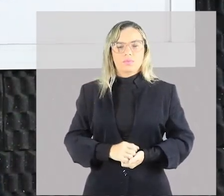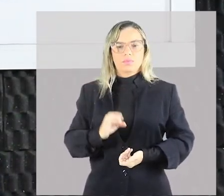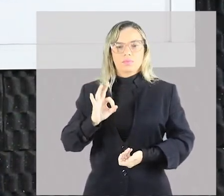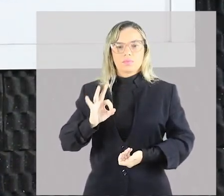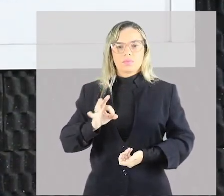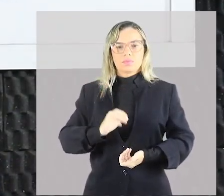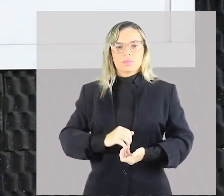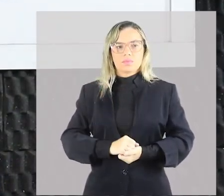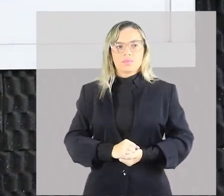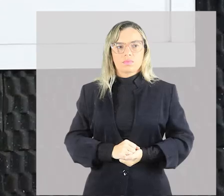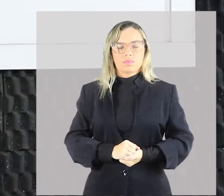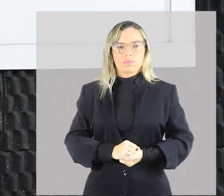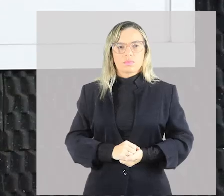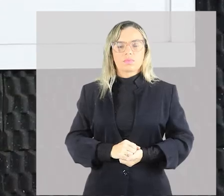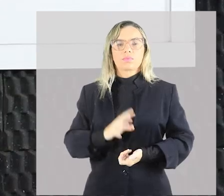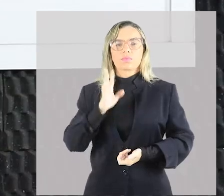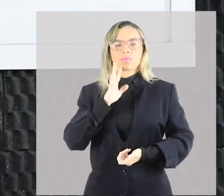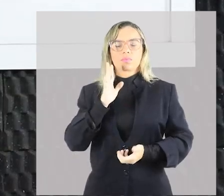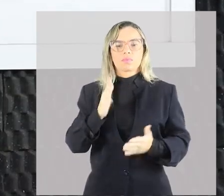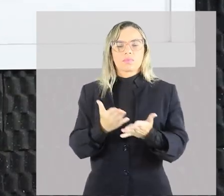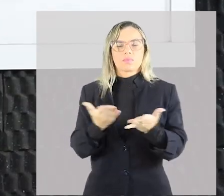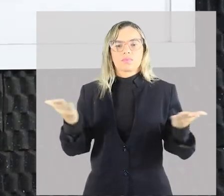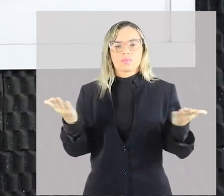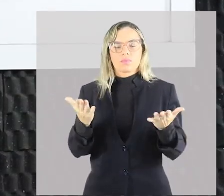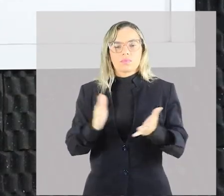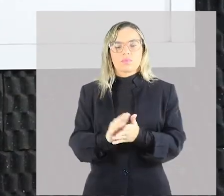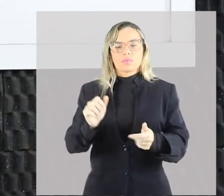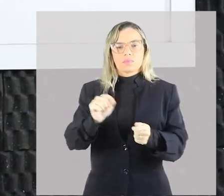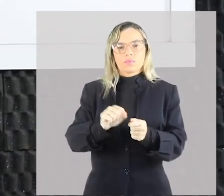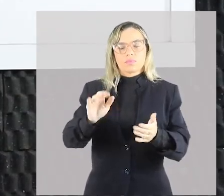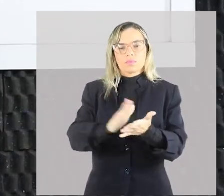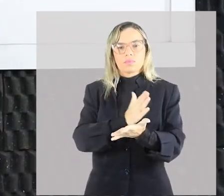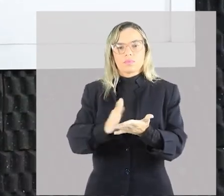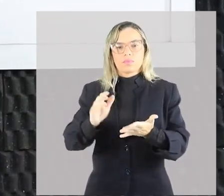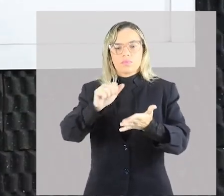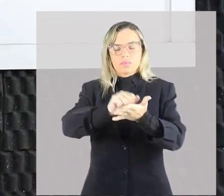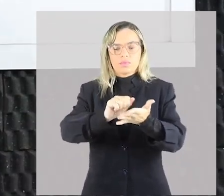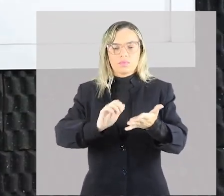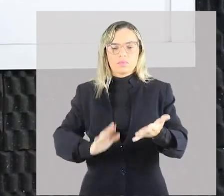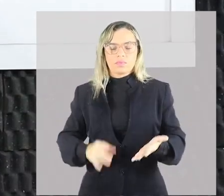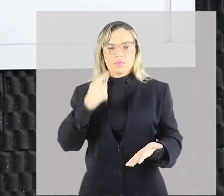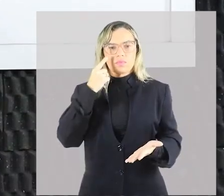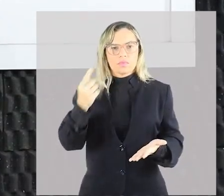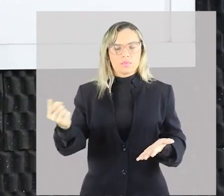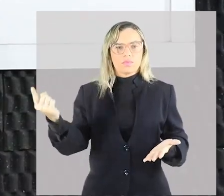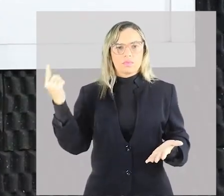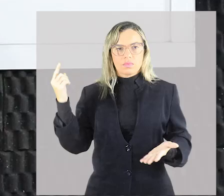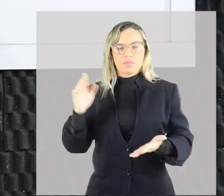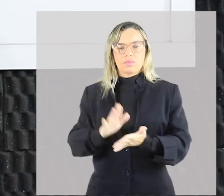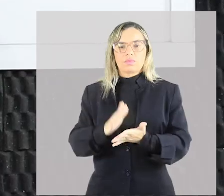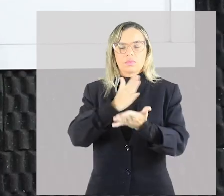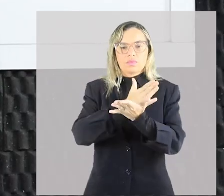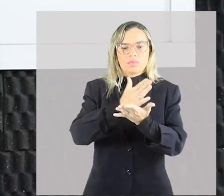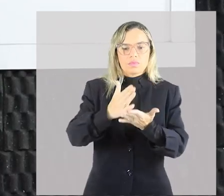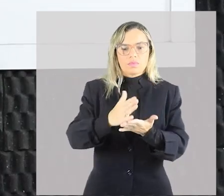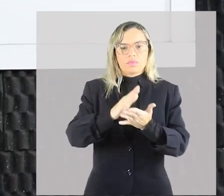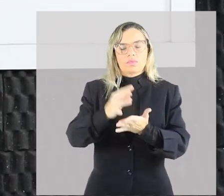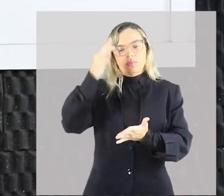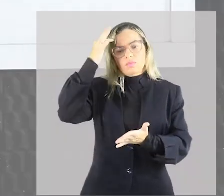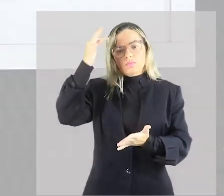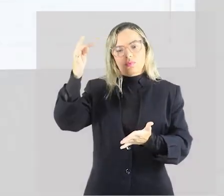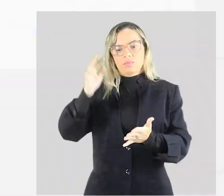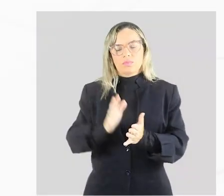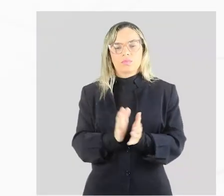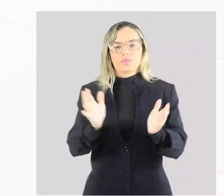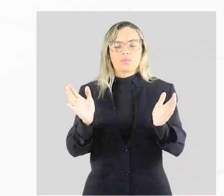Certo? Beleza? Então agora a gente vai fazer algumas questões, alguns exercícios sobre essa parte inicial da teoria dos